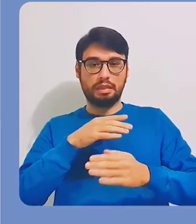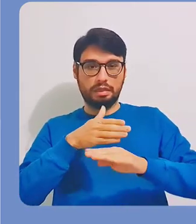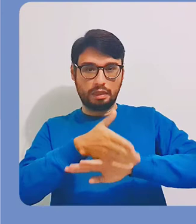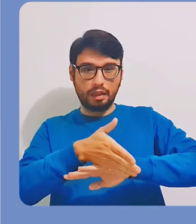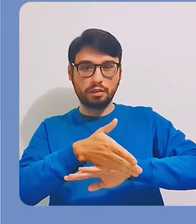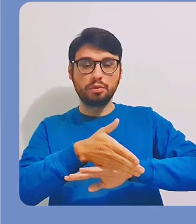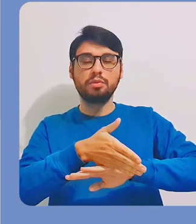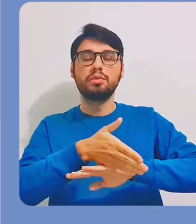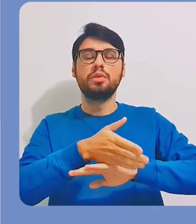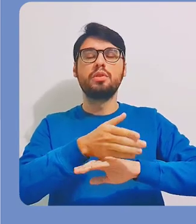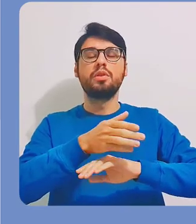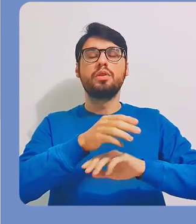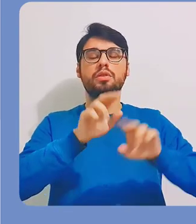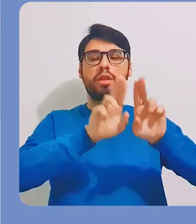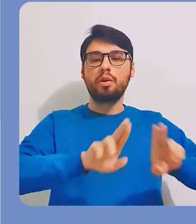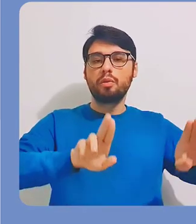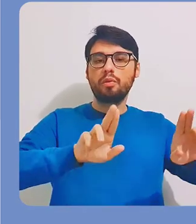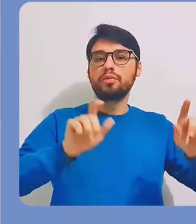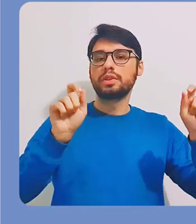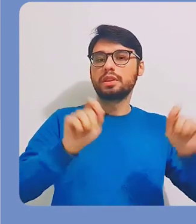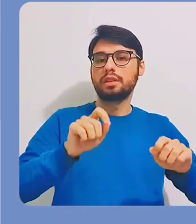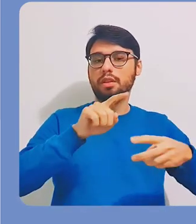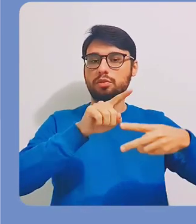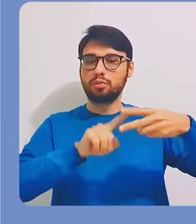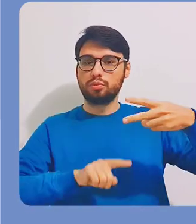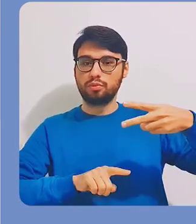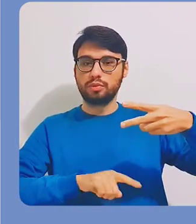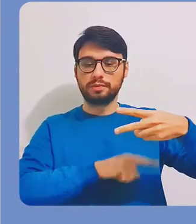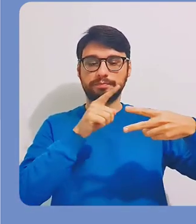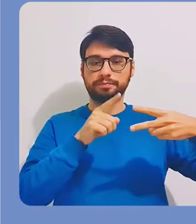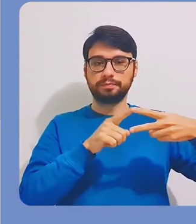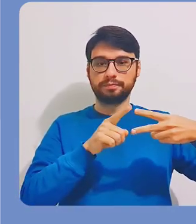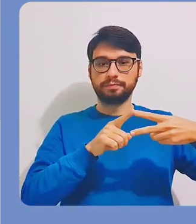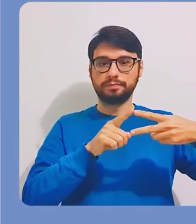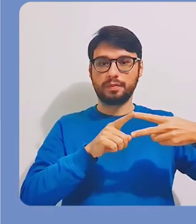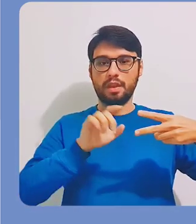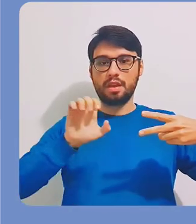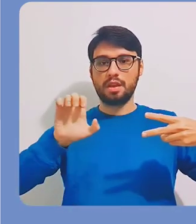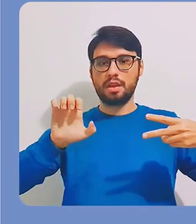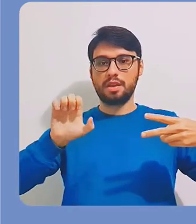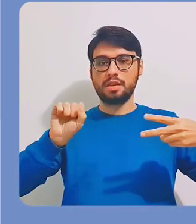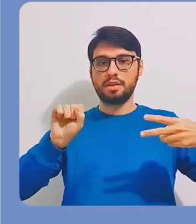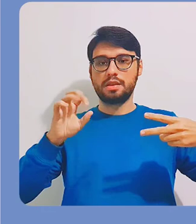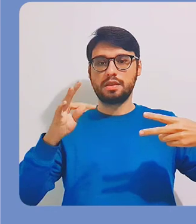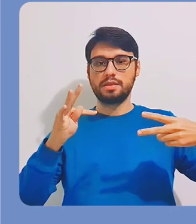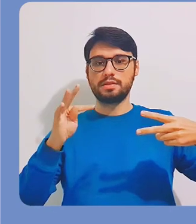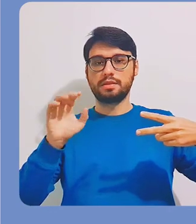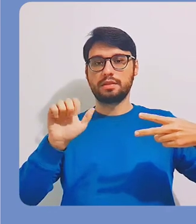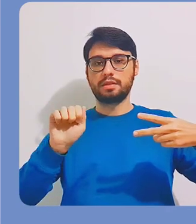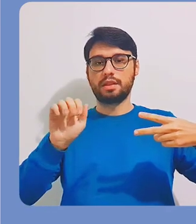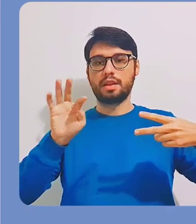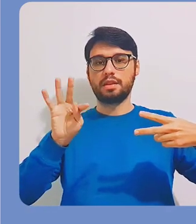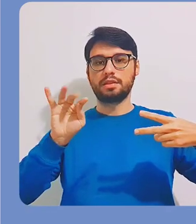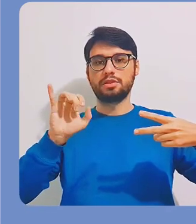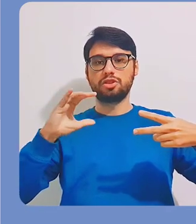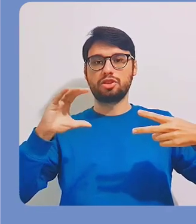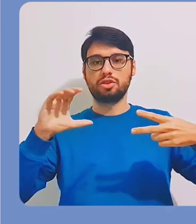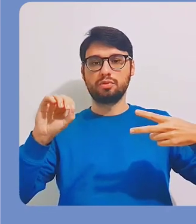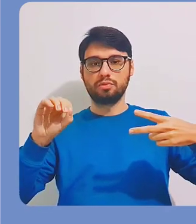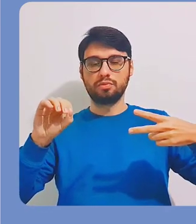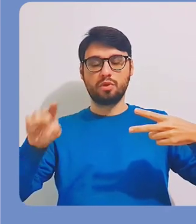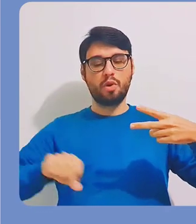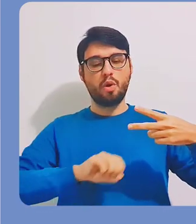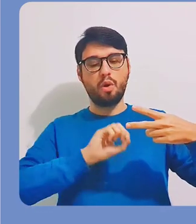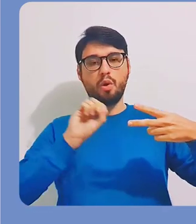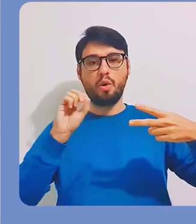sistema Páginas UFSC, há duas opções. Eu posso criar um site estático, como um site de navegação, ou